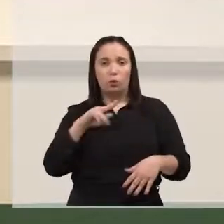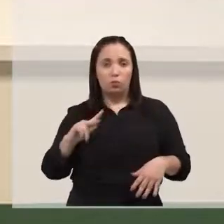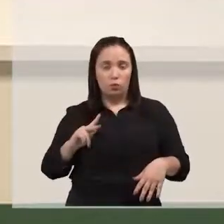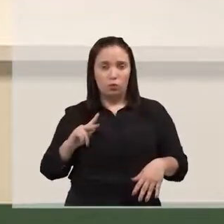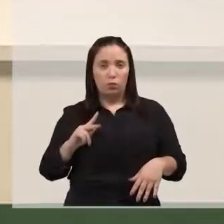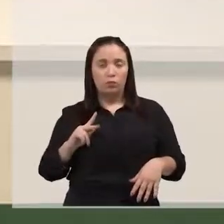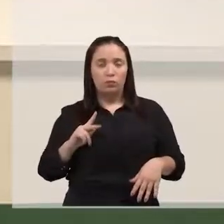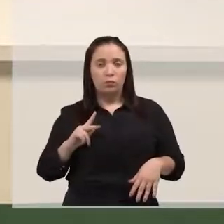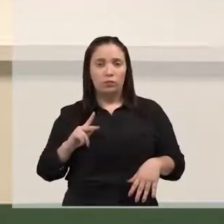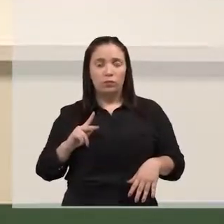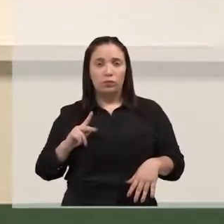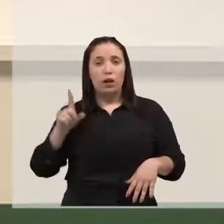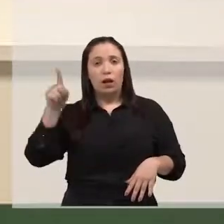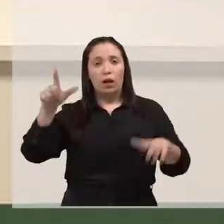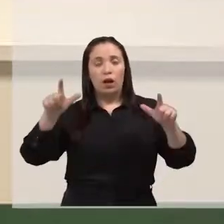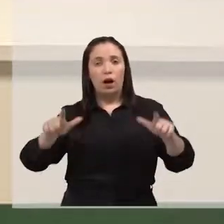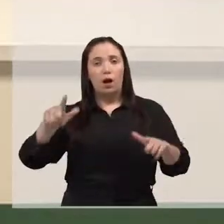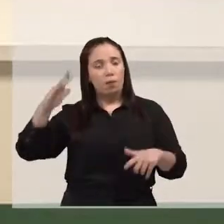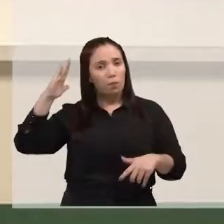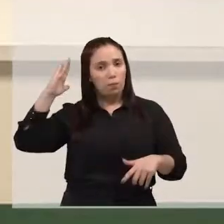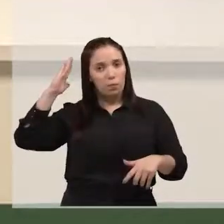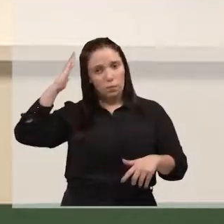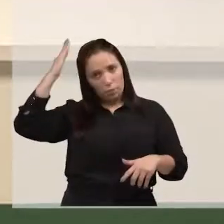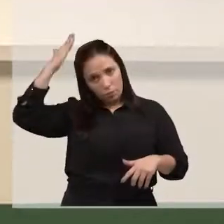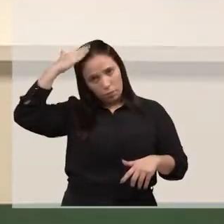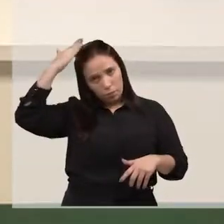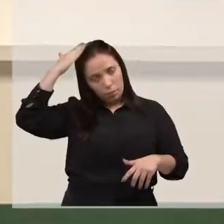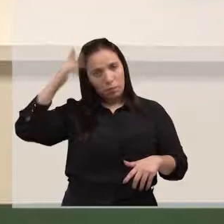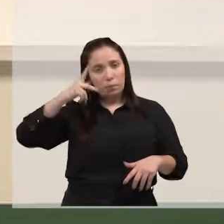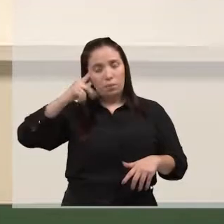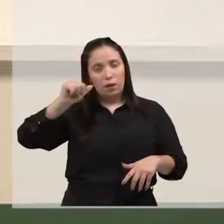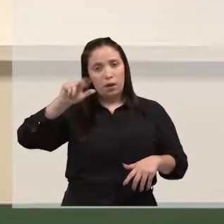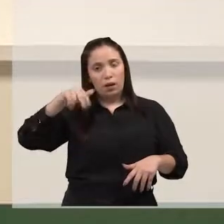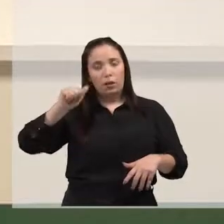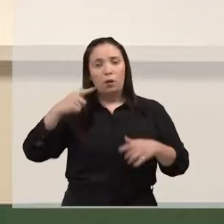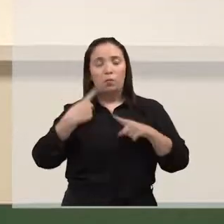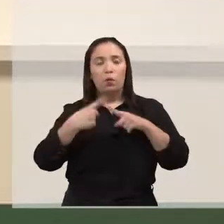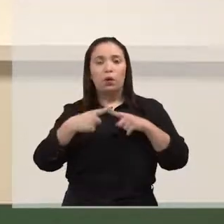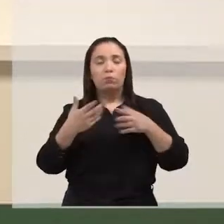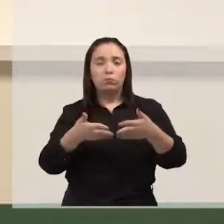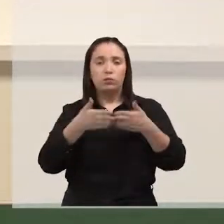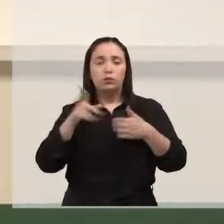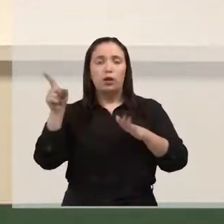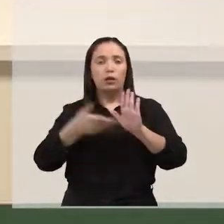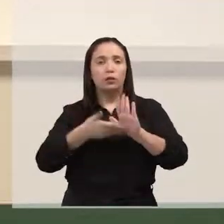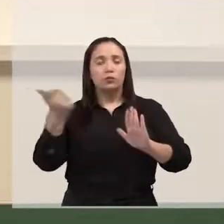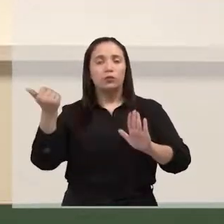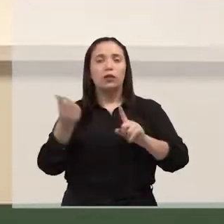Federal do Paraná, sobre a retirada de Moro de trechos de delações